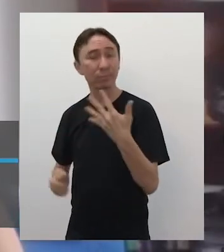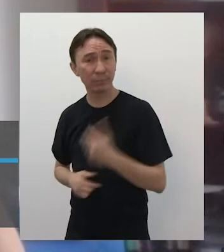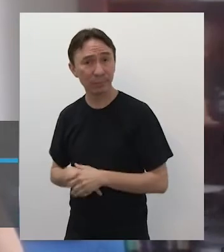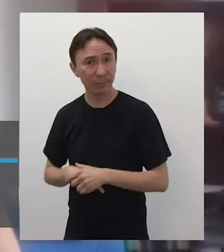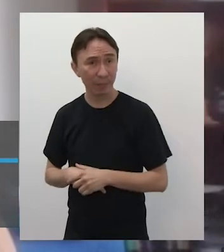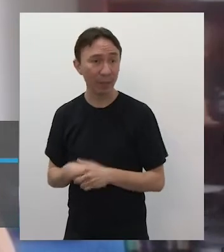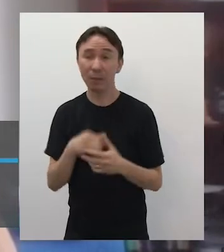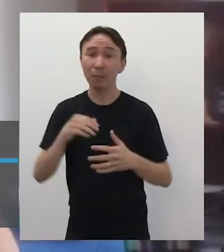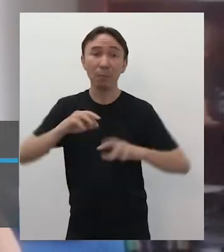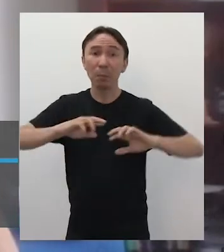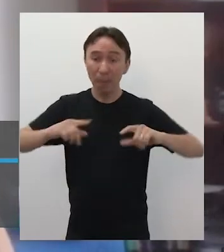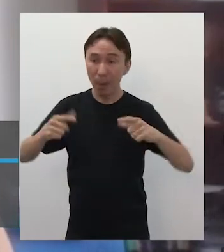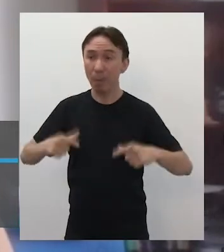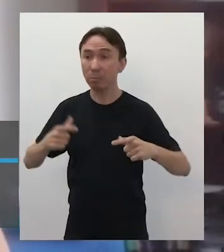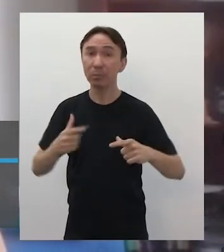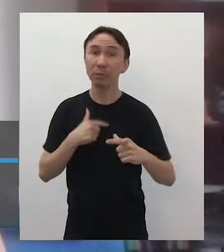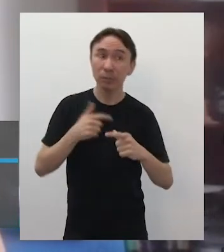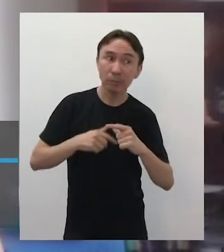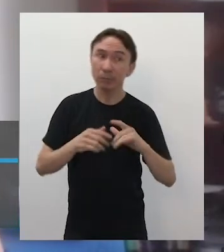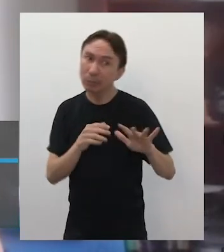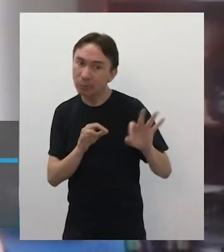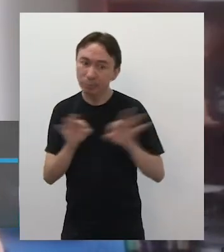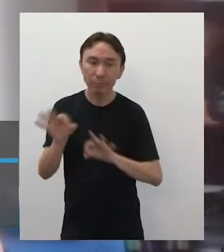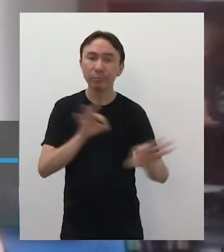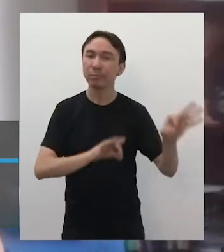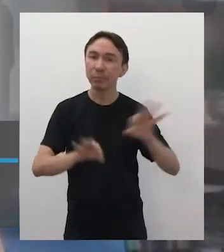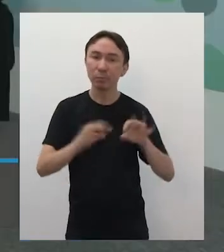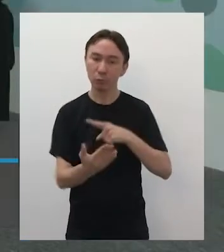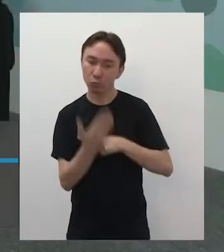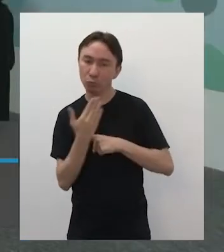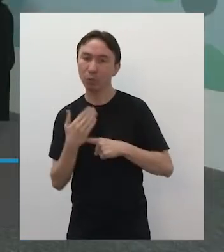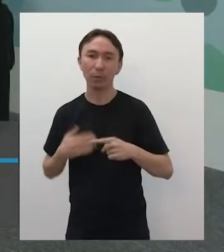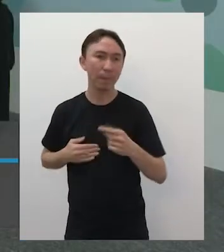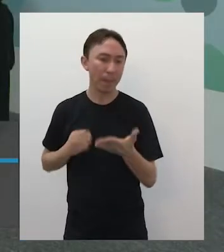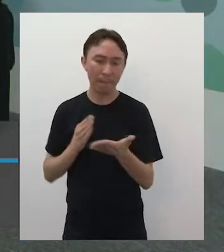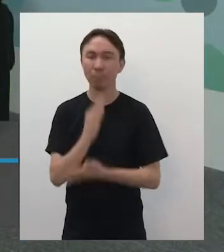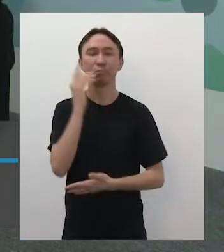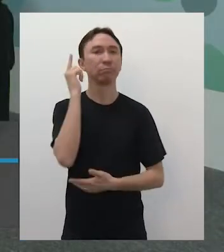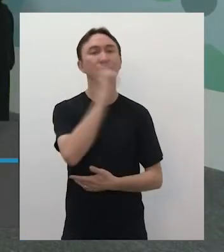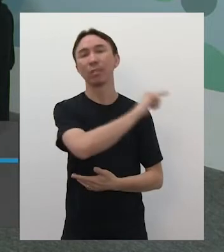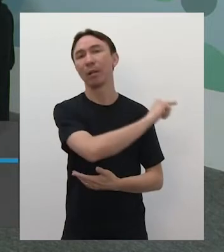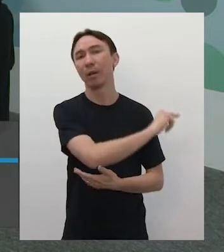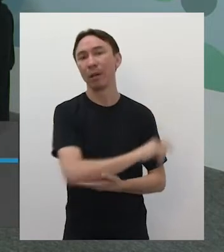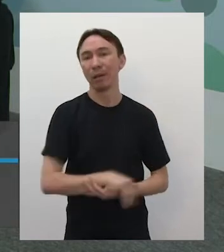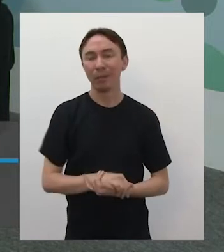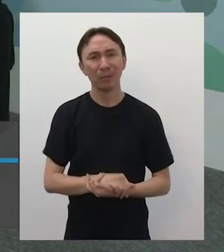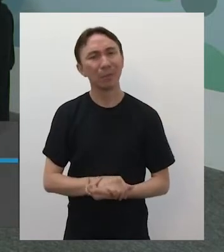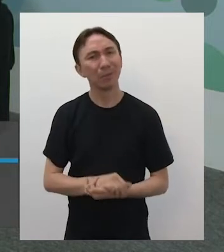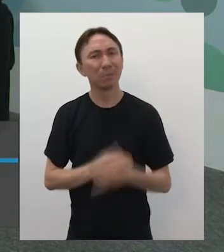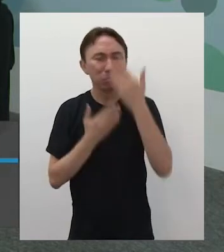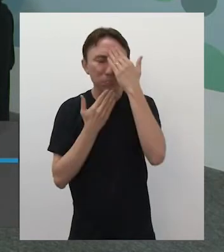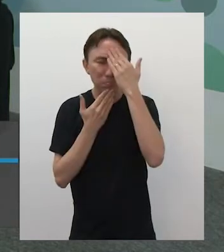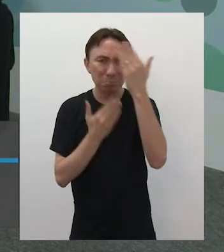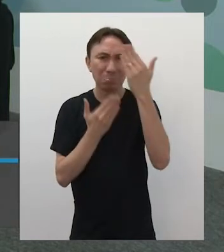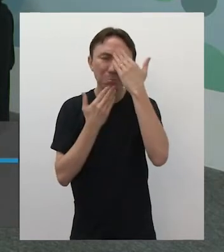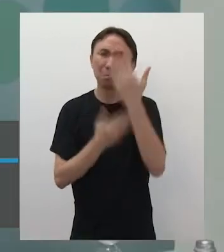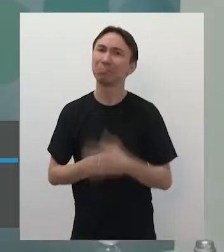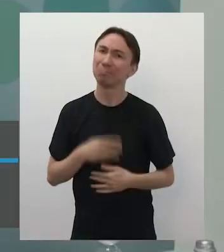que constantemente eu sou interrompida, eu sou constantemente interrompida por barulhos,